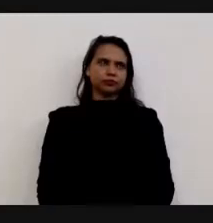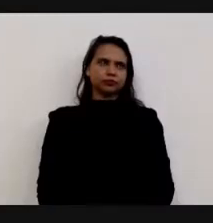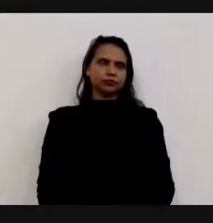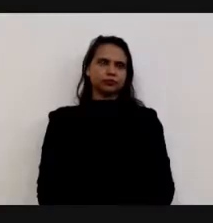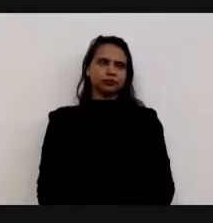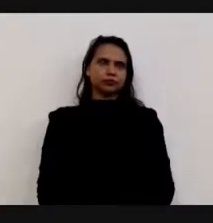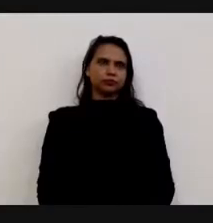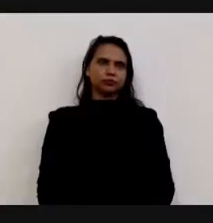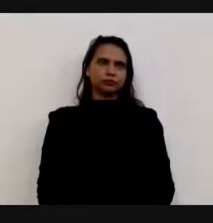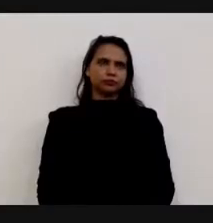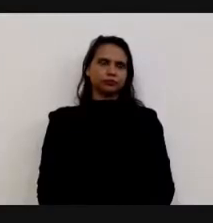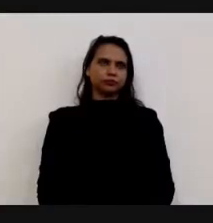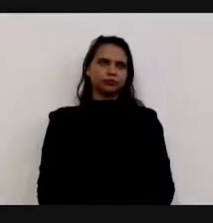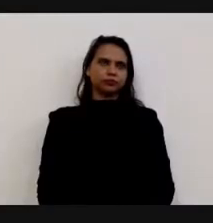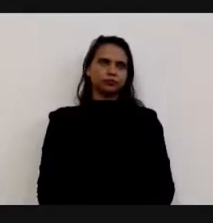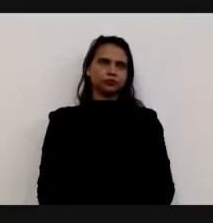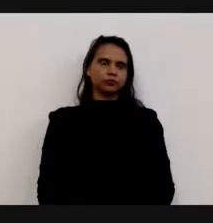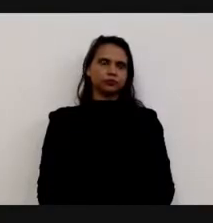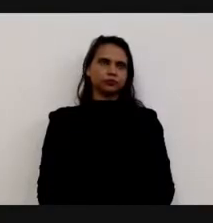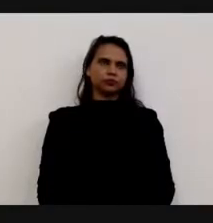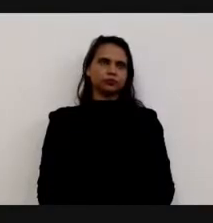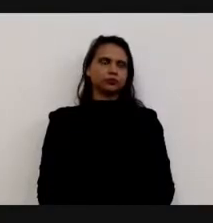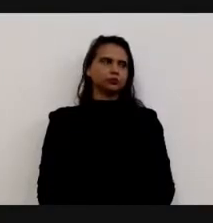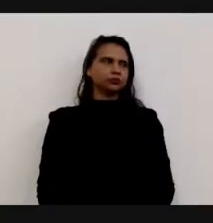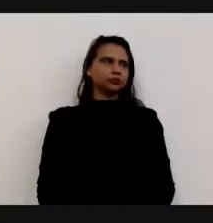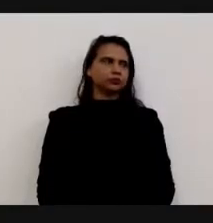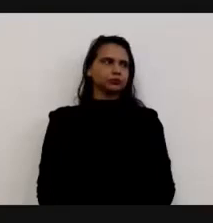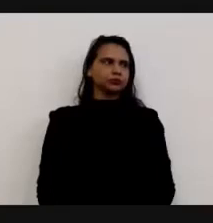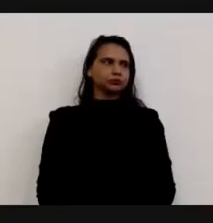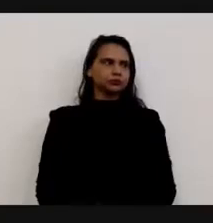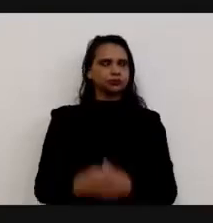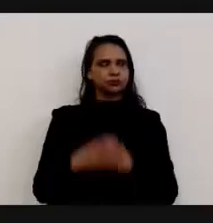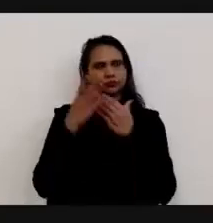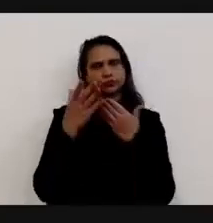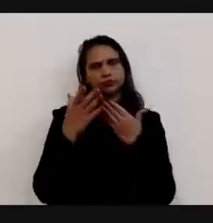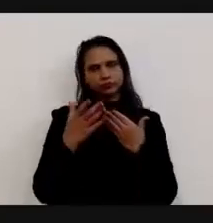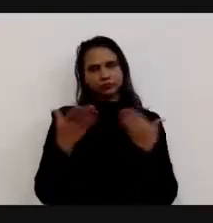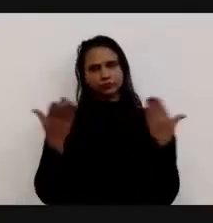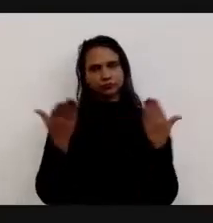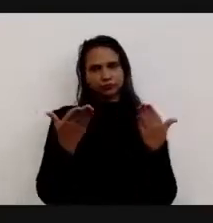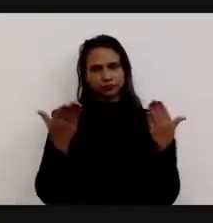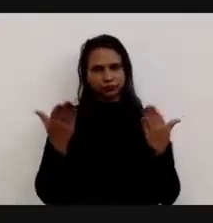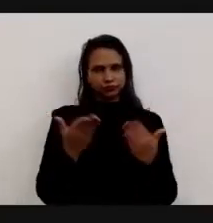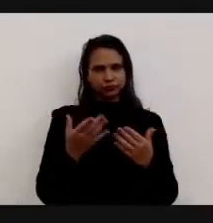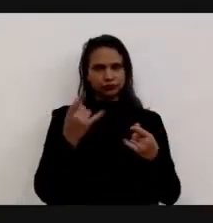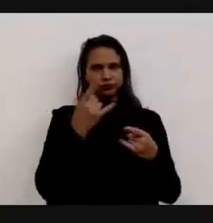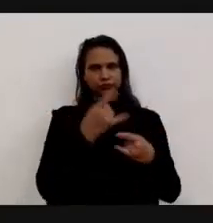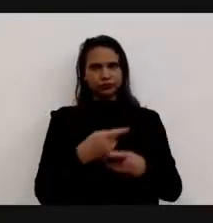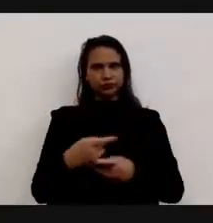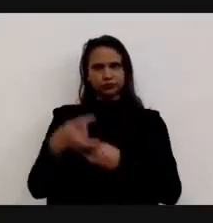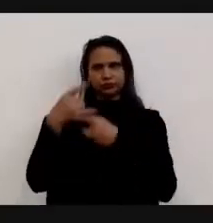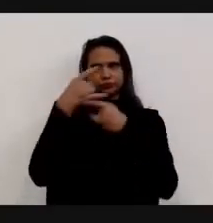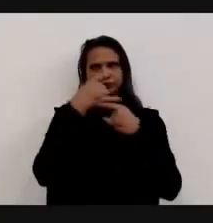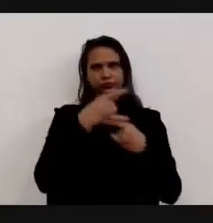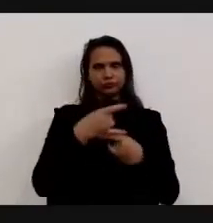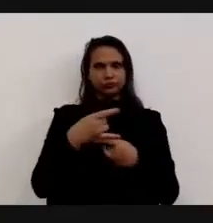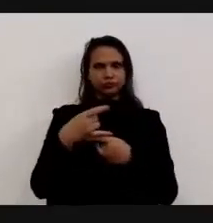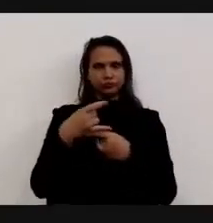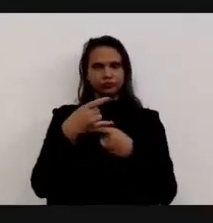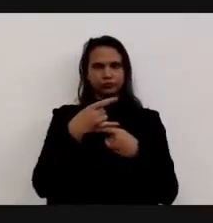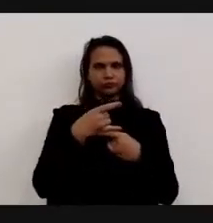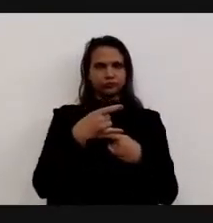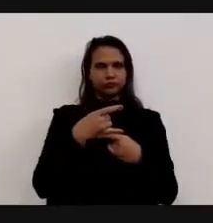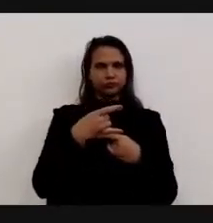Sérgio Fernandes Sena Pires, que vai participar via Zoom. O Sérgio já está ali